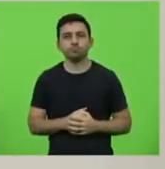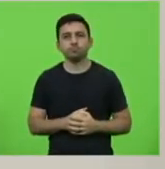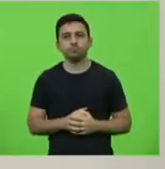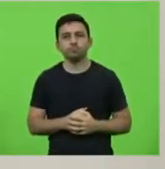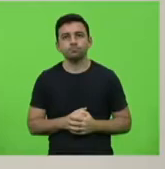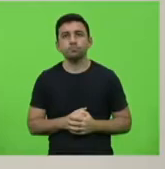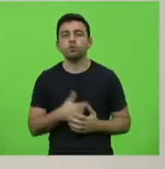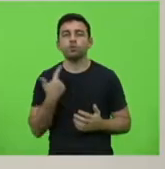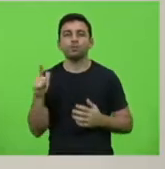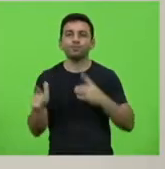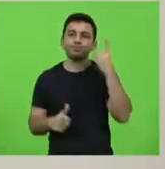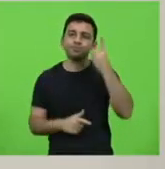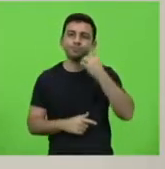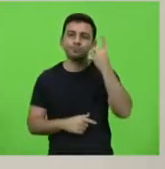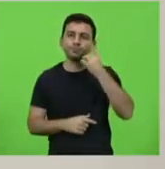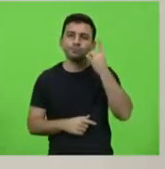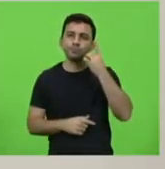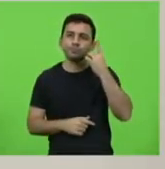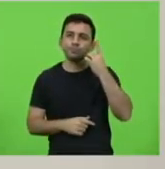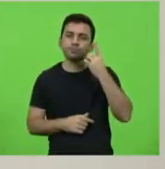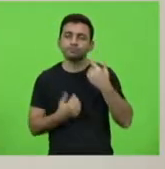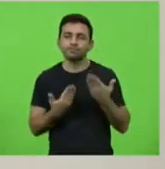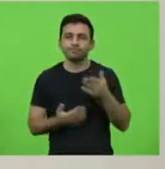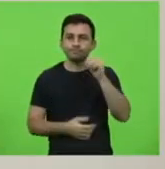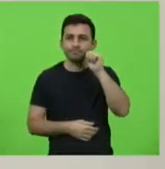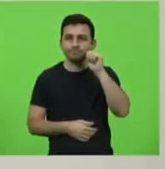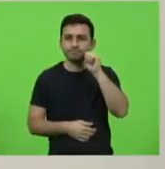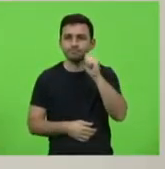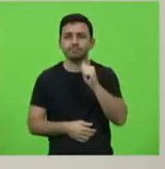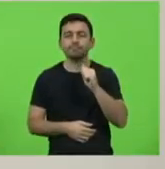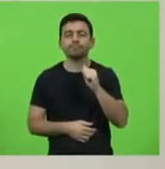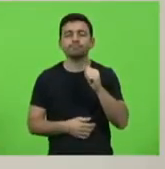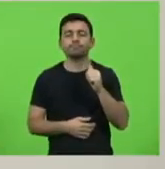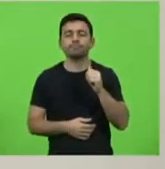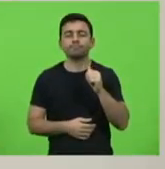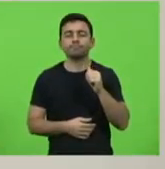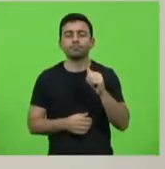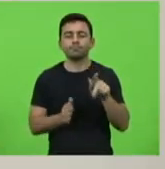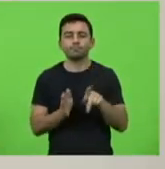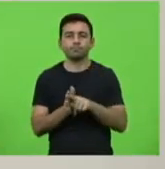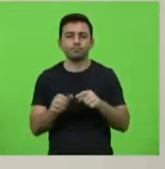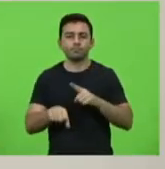Próxima deputada, Ana Campagnolo, por 10 minutos, deputada.